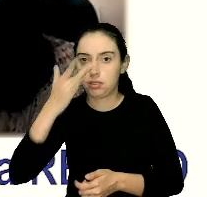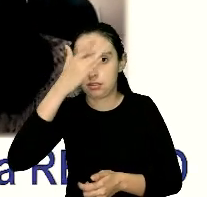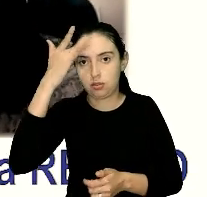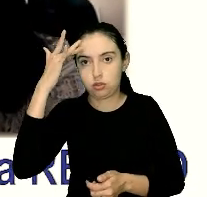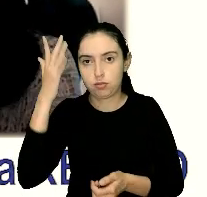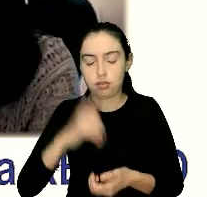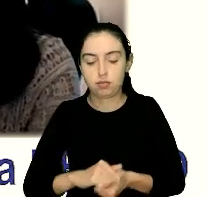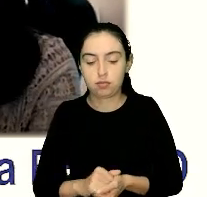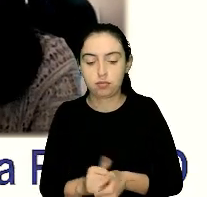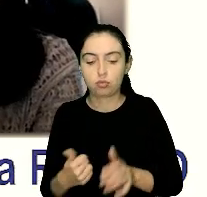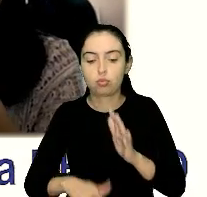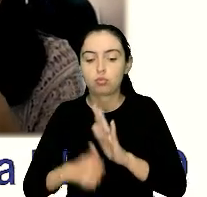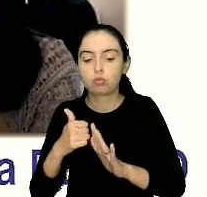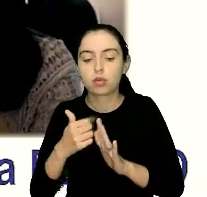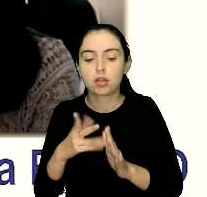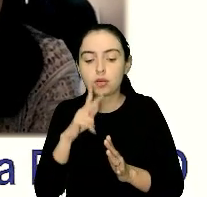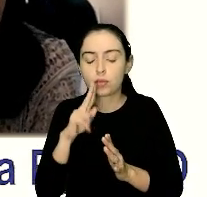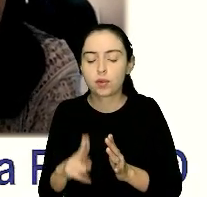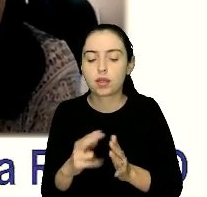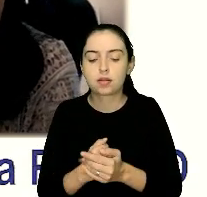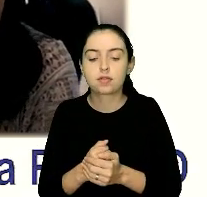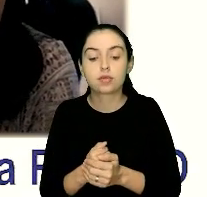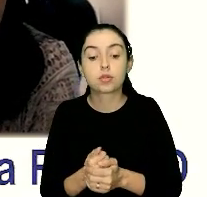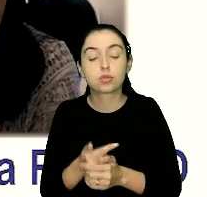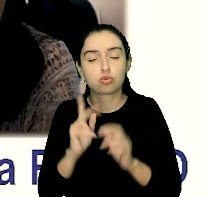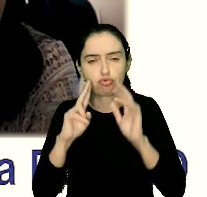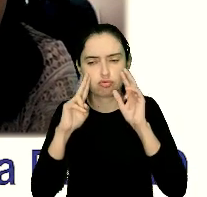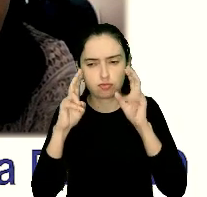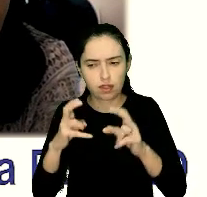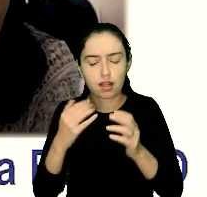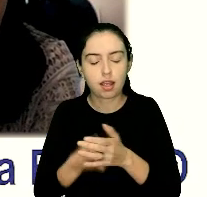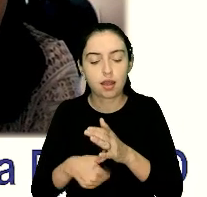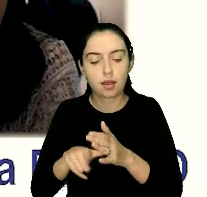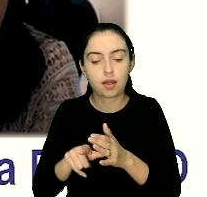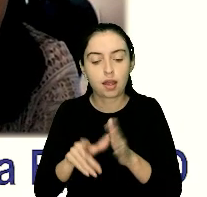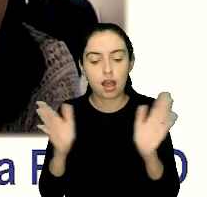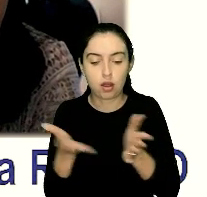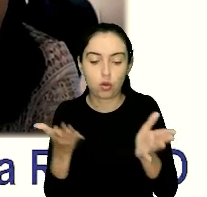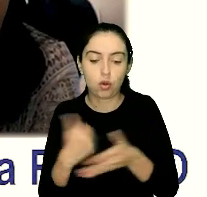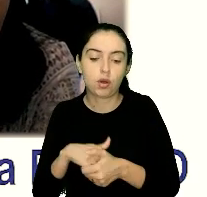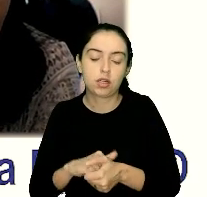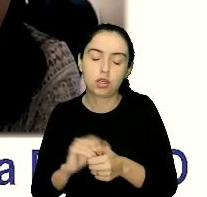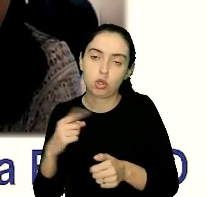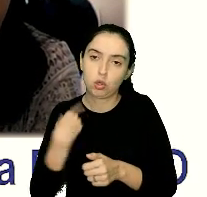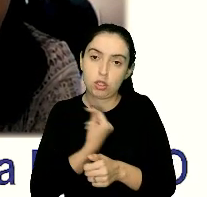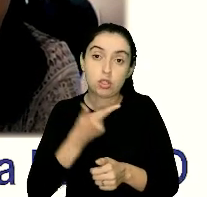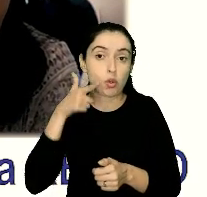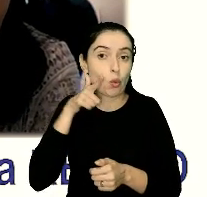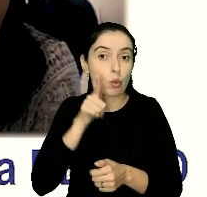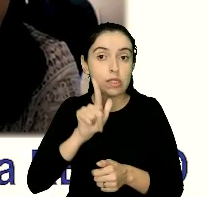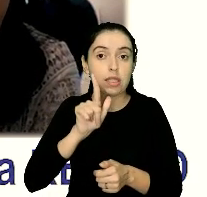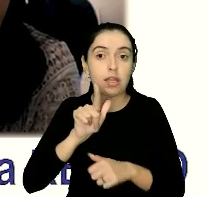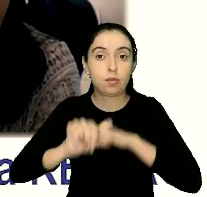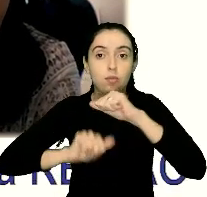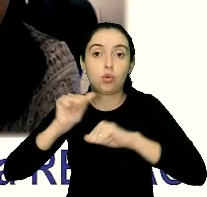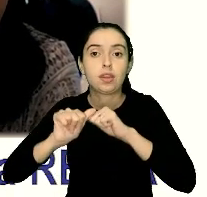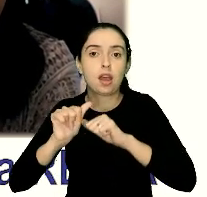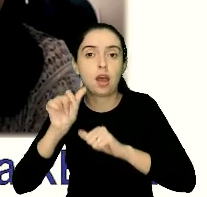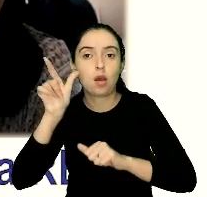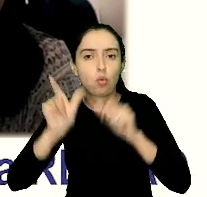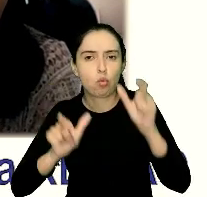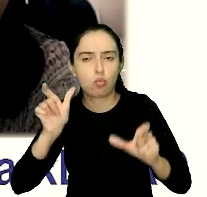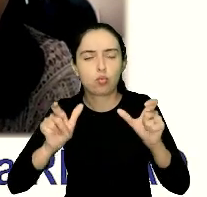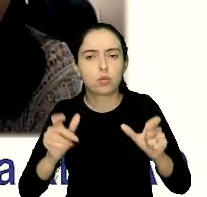gostaria de frisar de antemão é que, se nós conseguirmos mudar algumas posturas, porque o